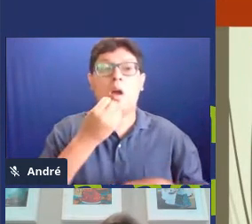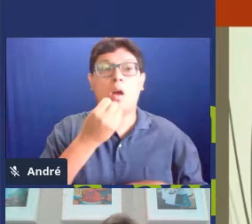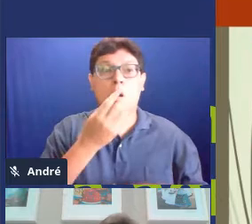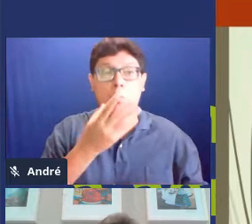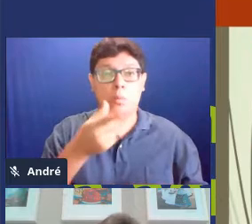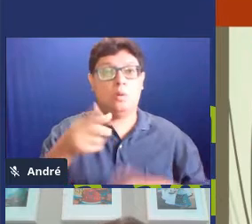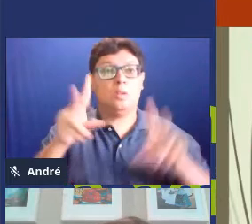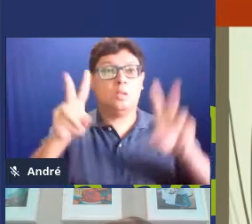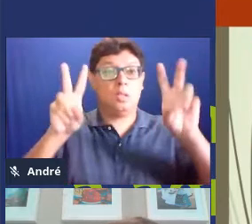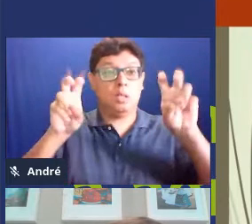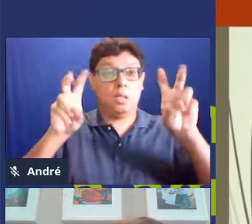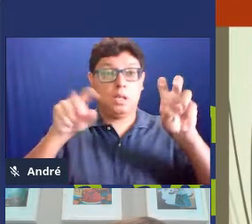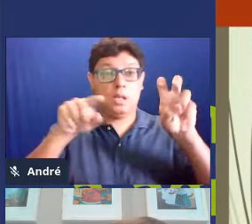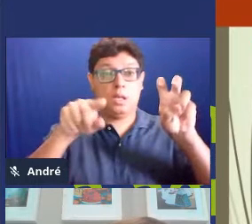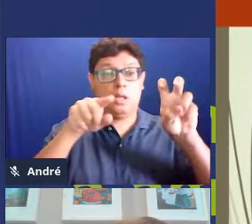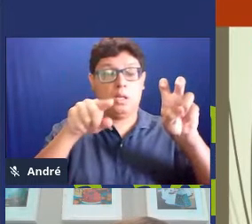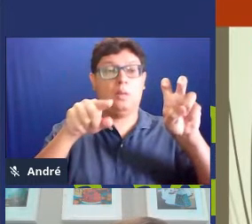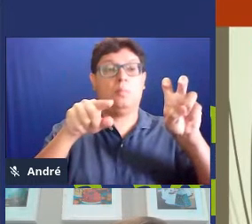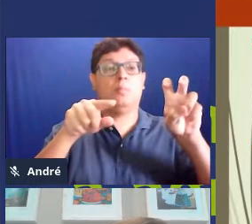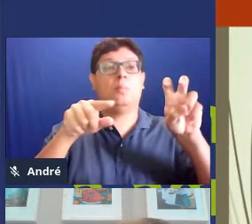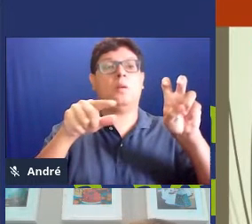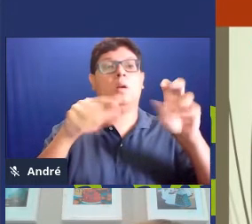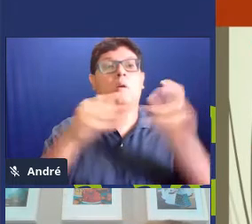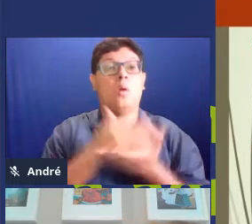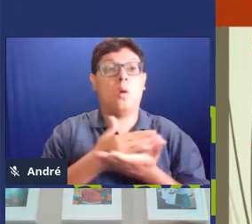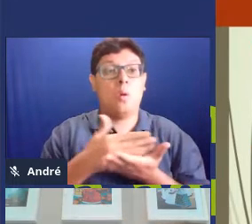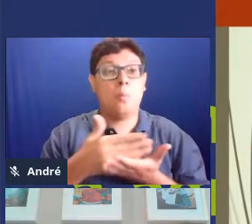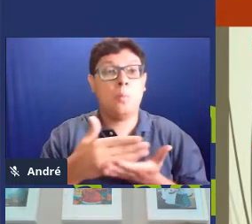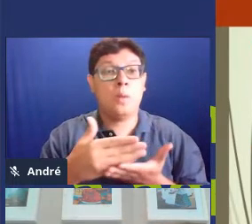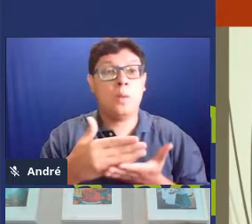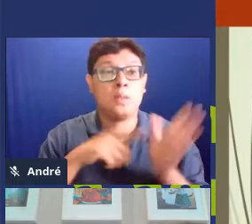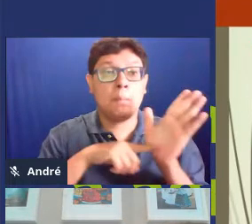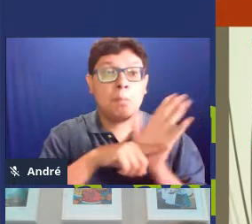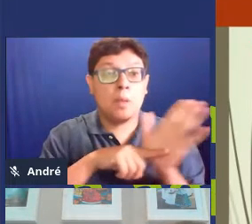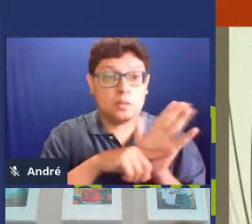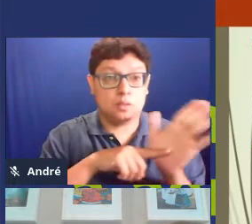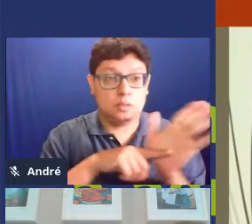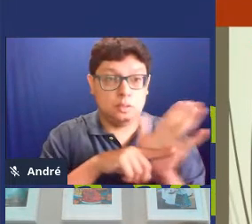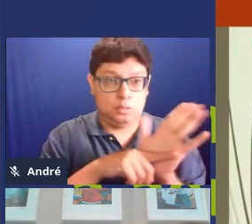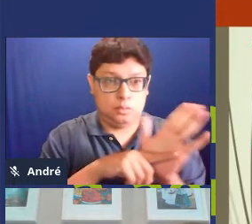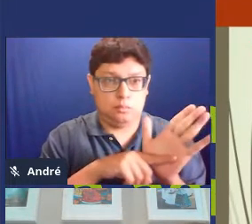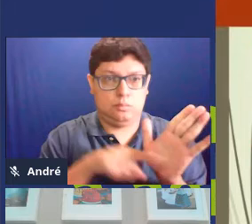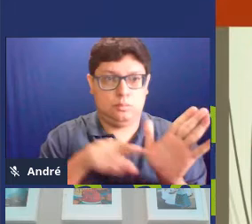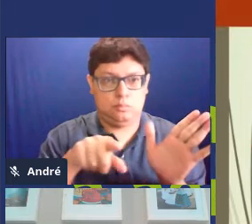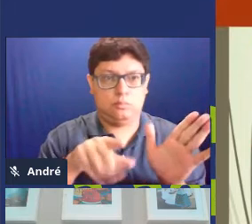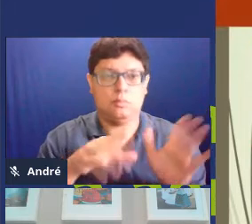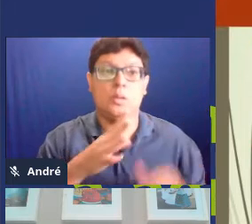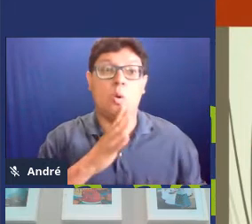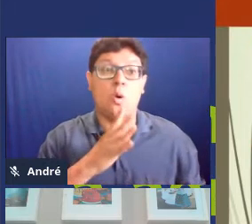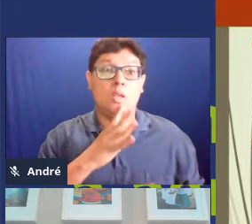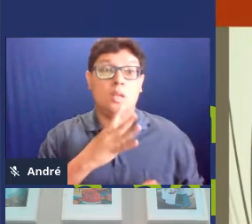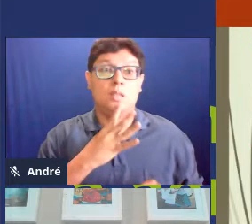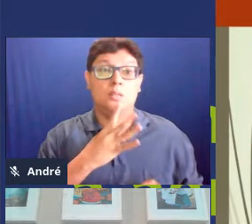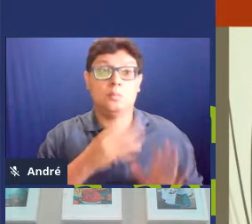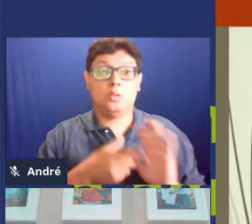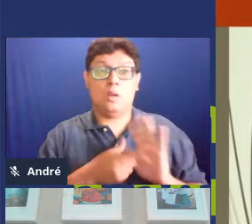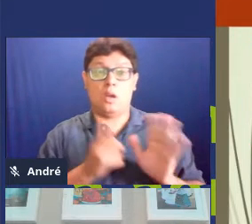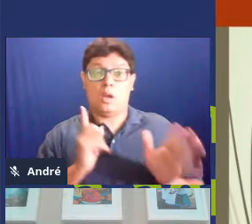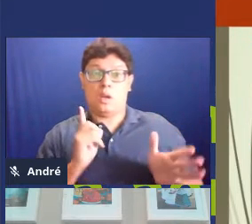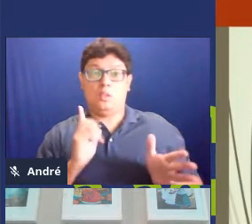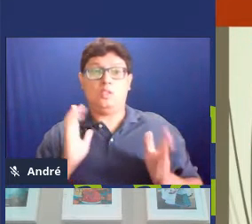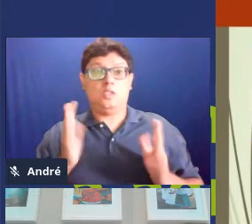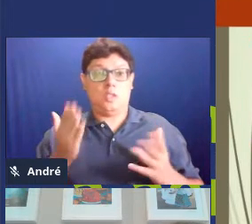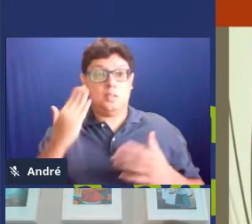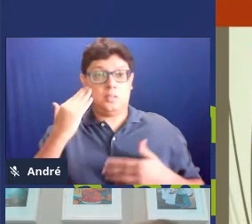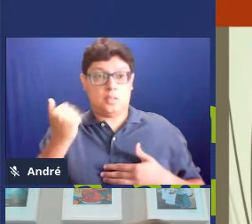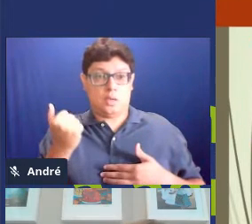proteínas, caminhos por onde começar. Por isso que eu comecei essa história dizendo que a primeira coisa